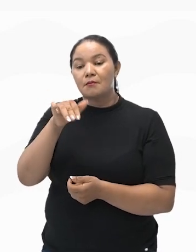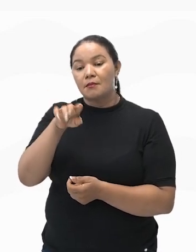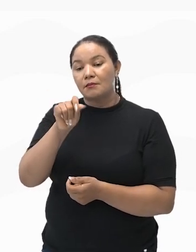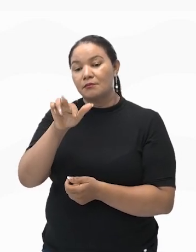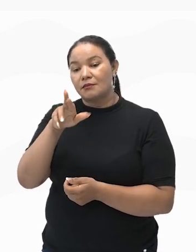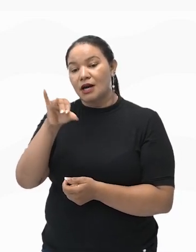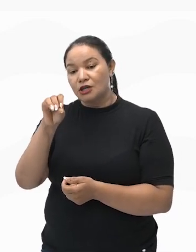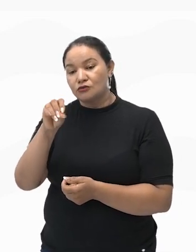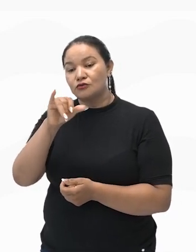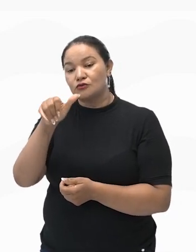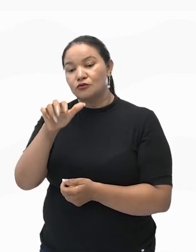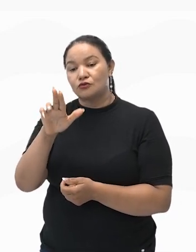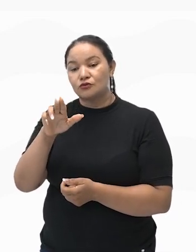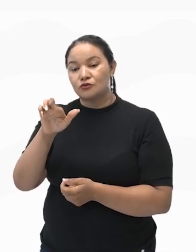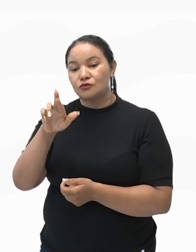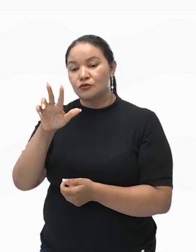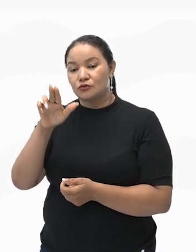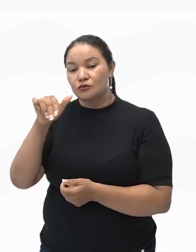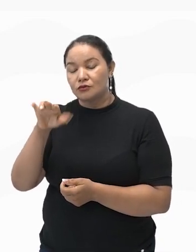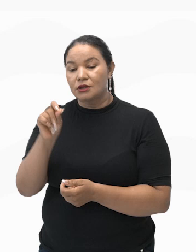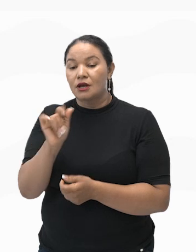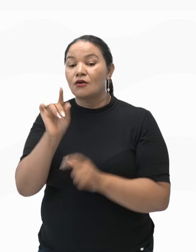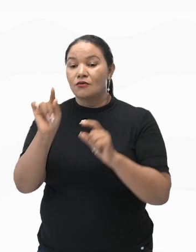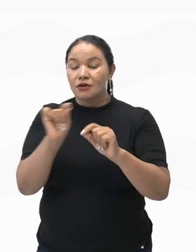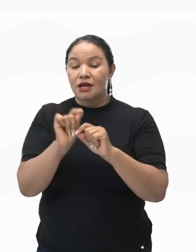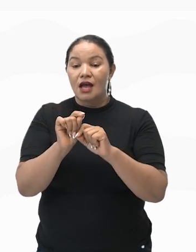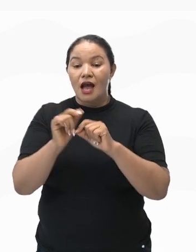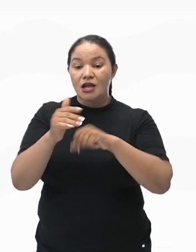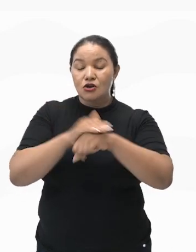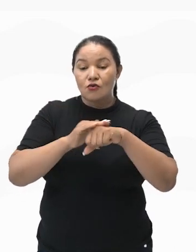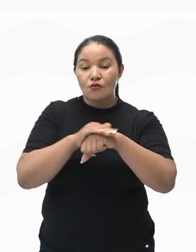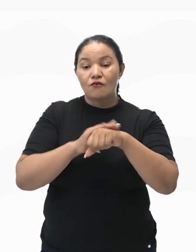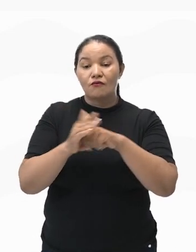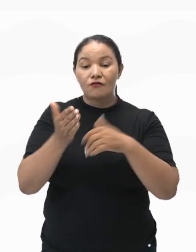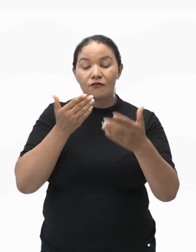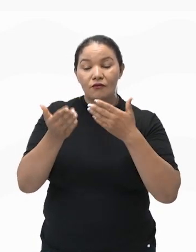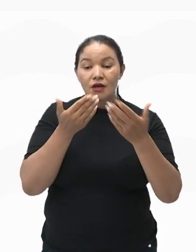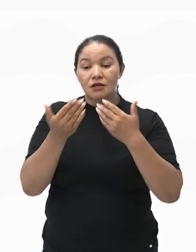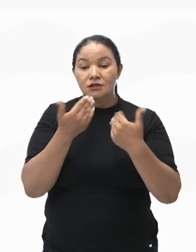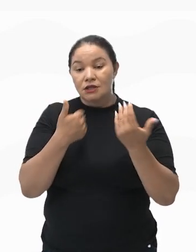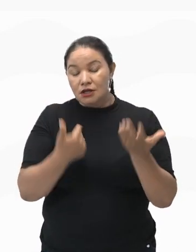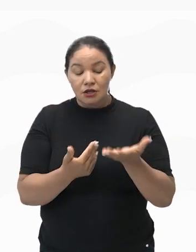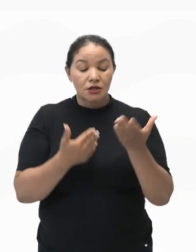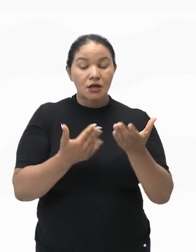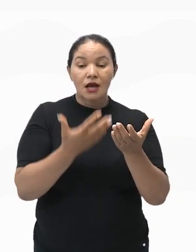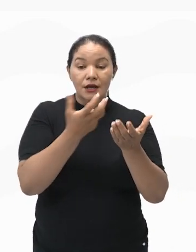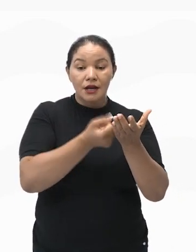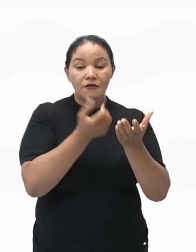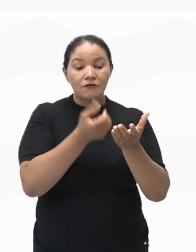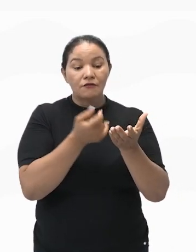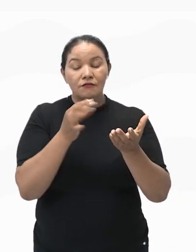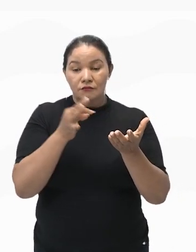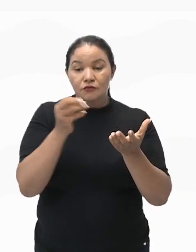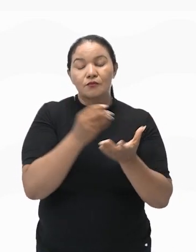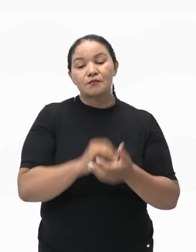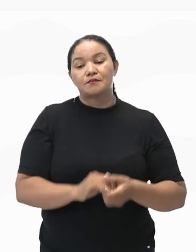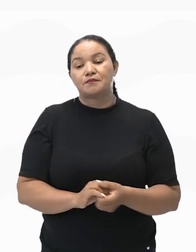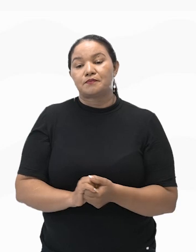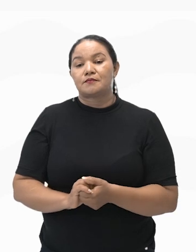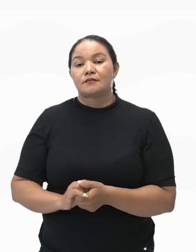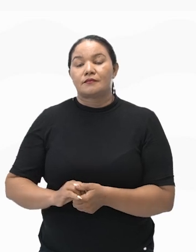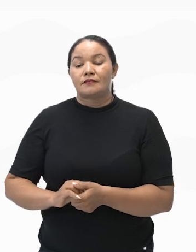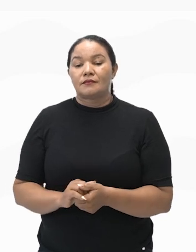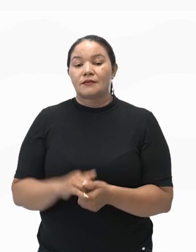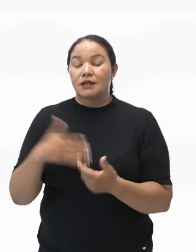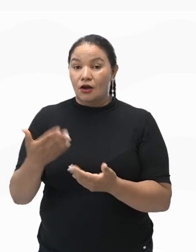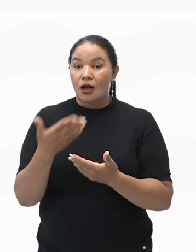Mário Juruna, que ele gravava as conversas lá na plenária e levava isso. Mas isso foi avançando também, não é, professor? Isso mesmo,